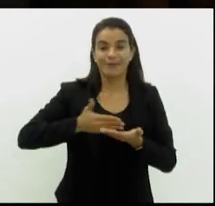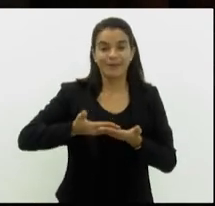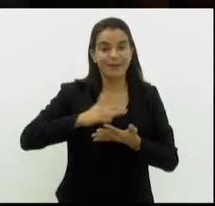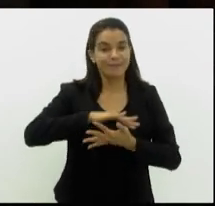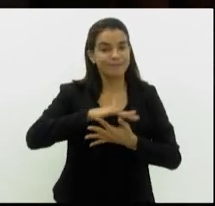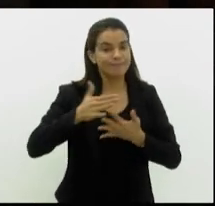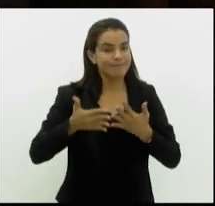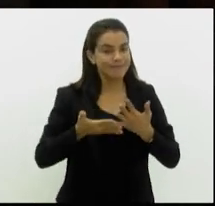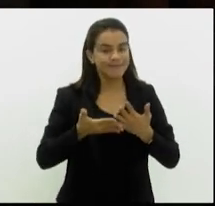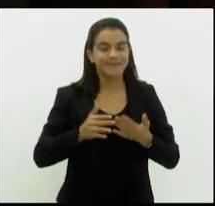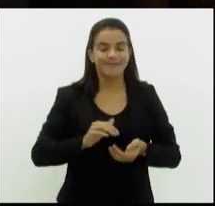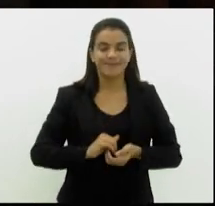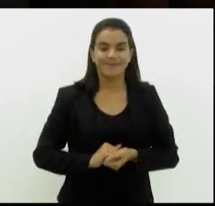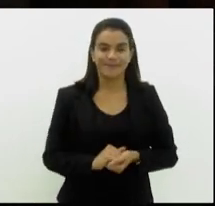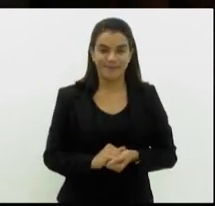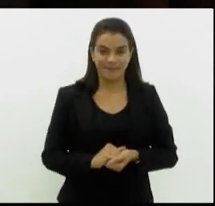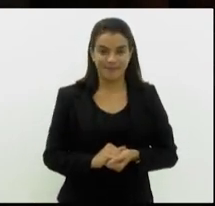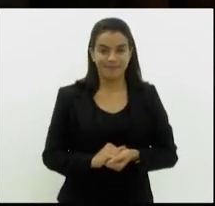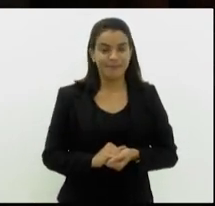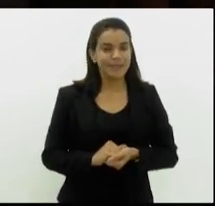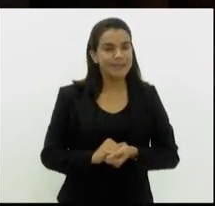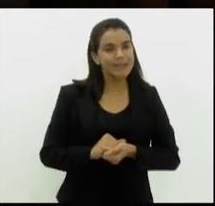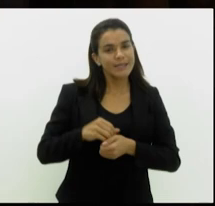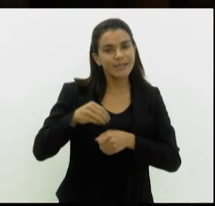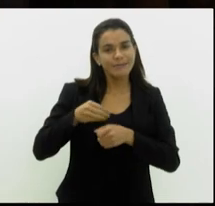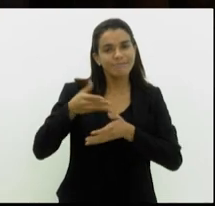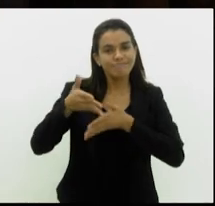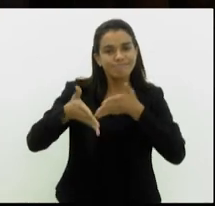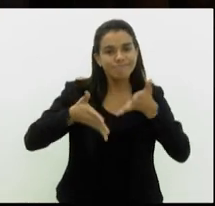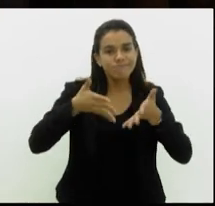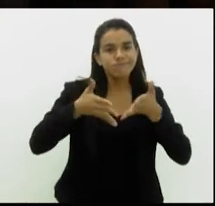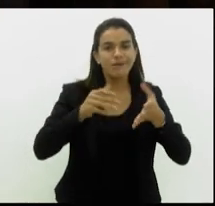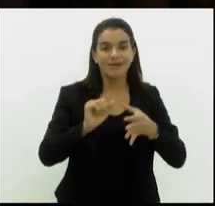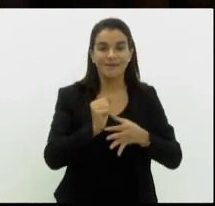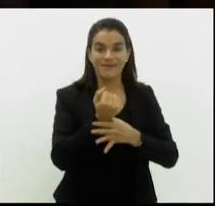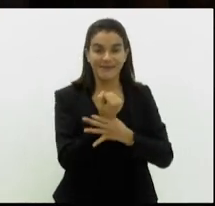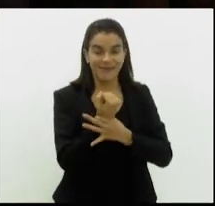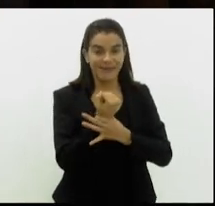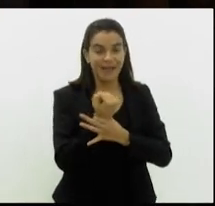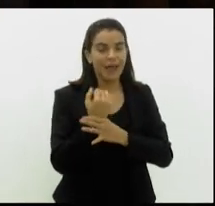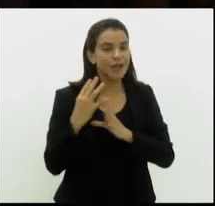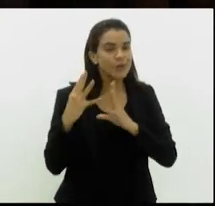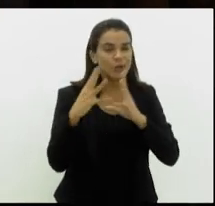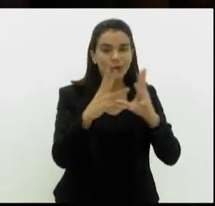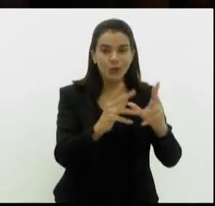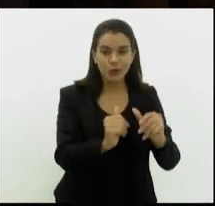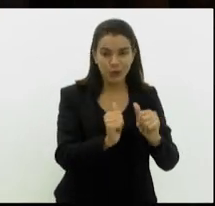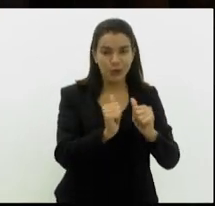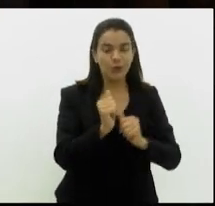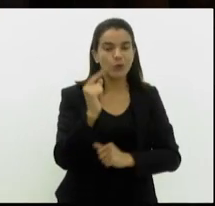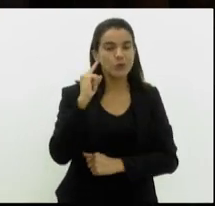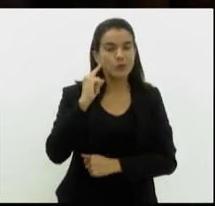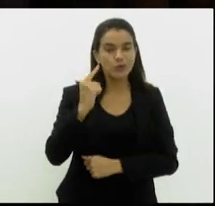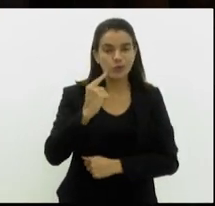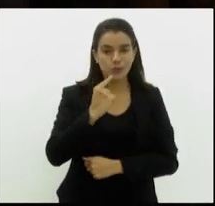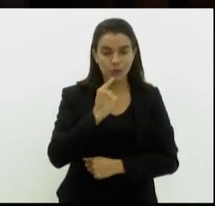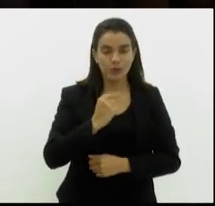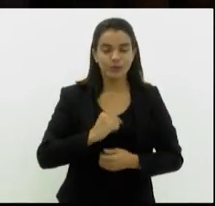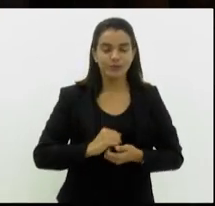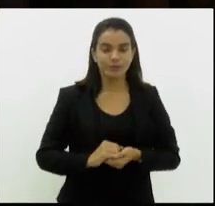língua de Libras, que leva a nossa voz aos deficientes